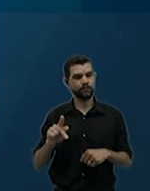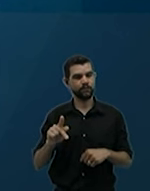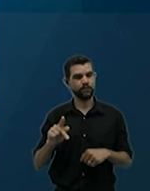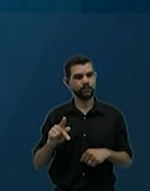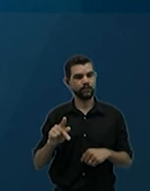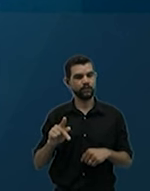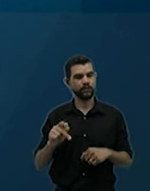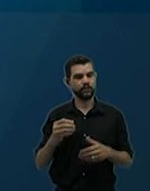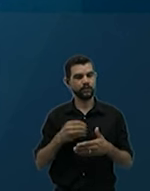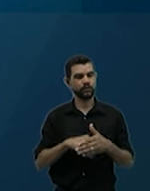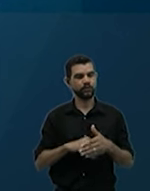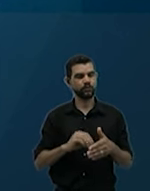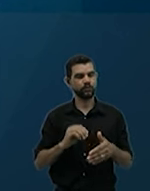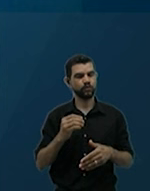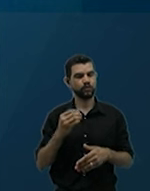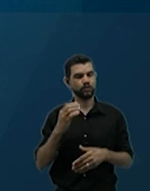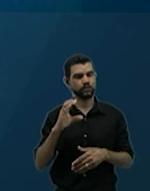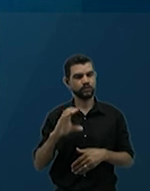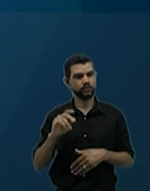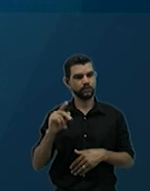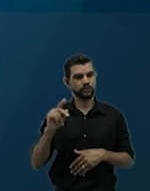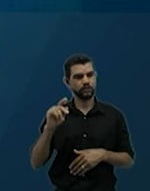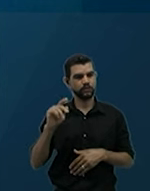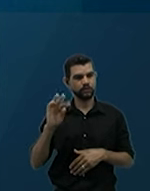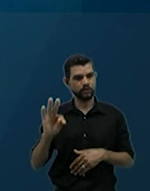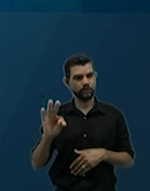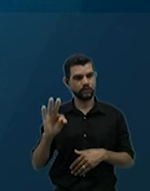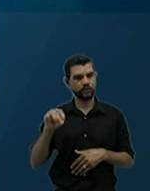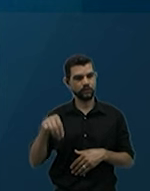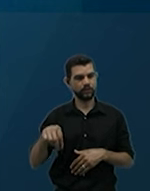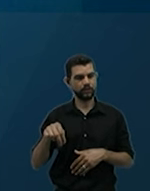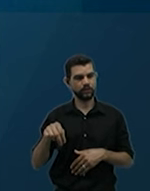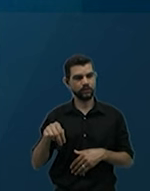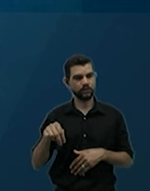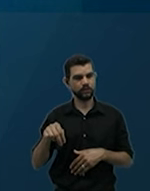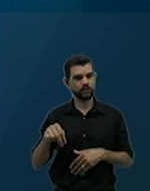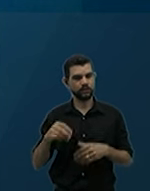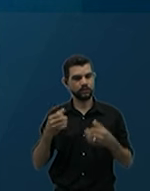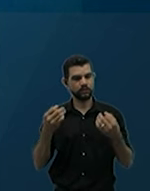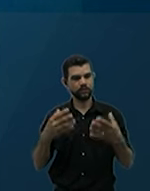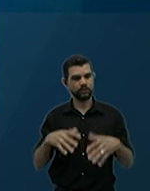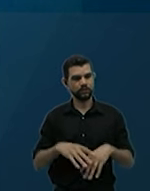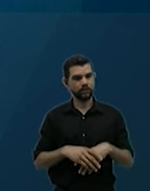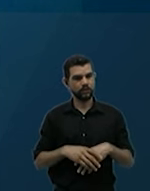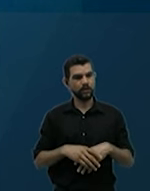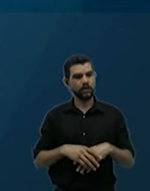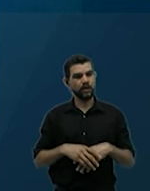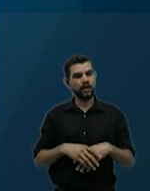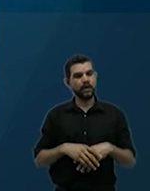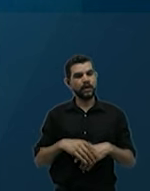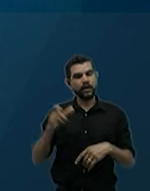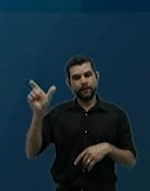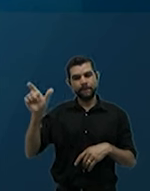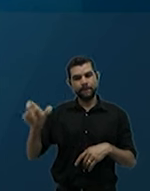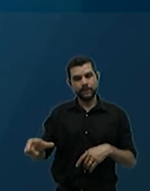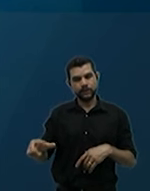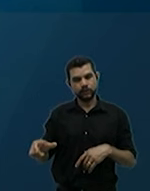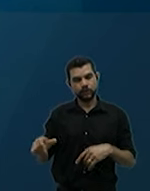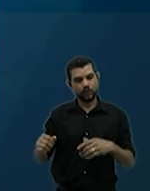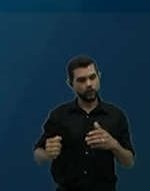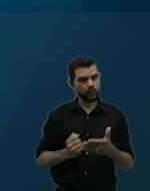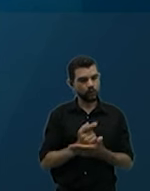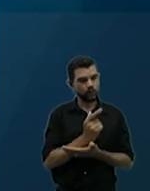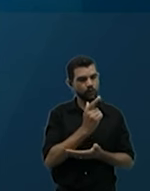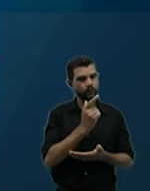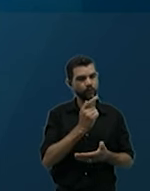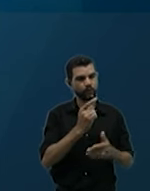que, ressalvada a prova de quitação, o terceiro que adquire o imóvel passa a ter a responsabilidade pelos